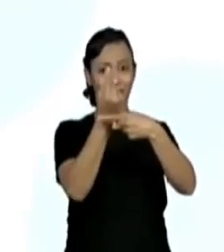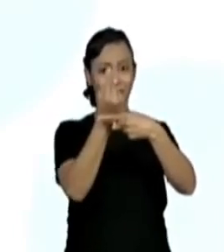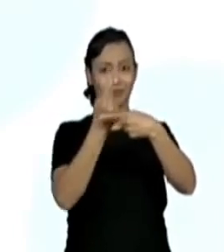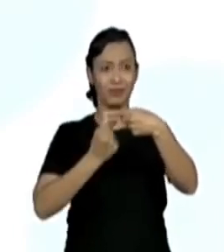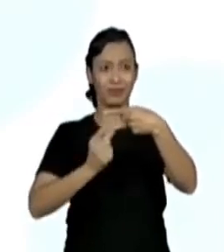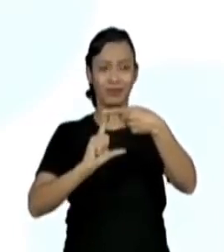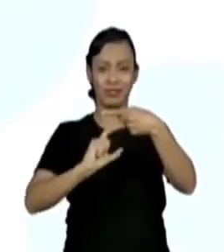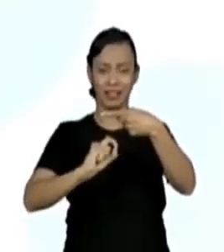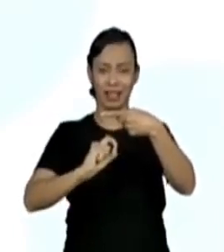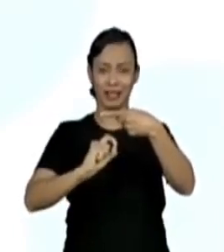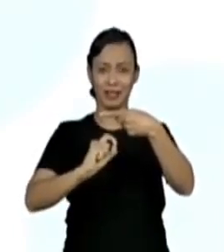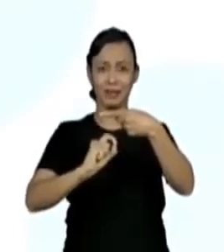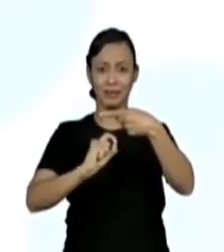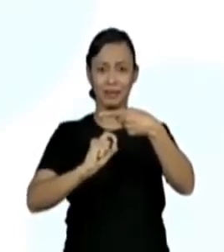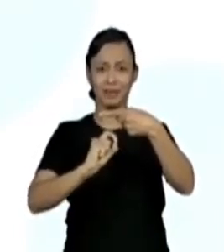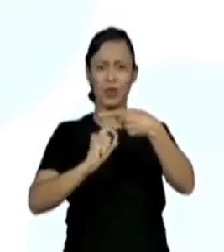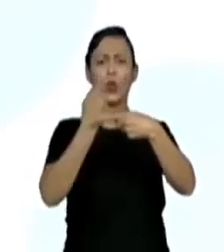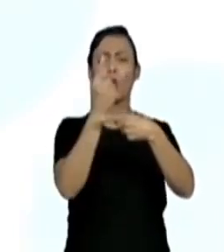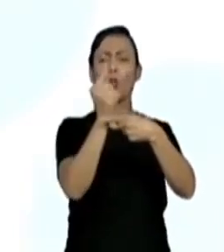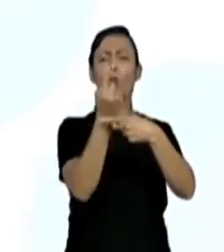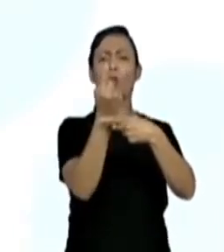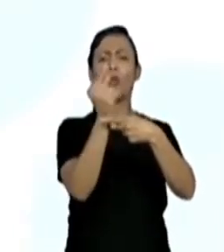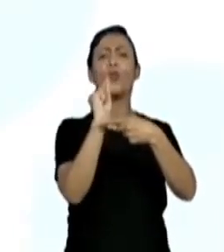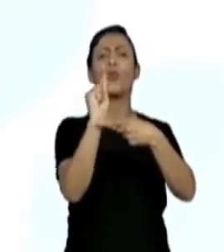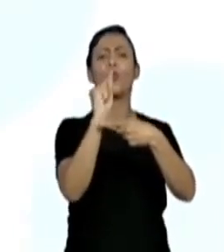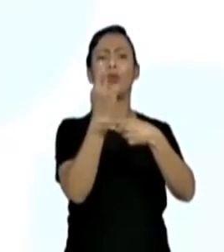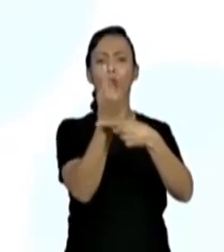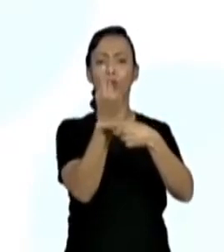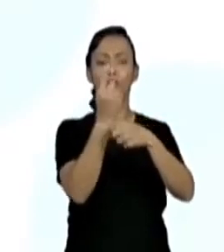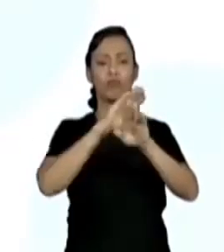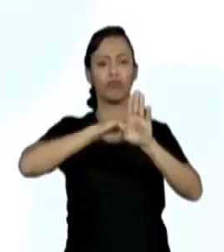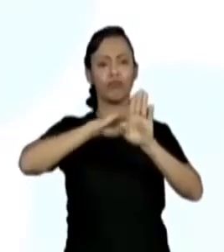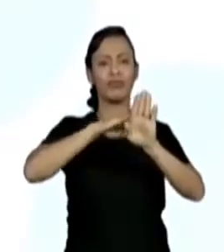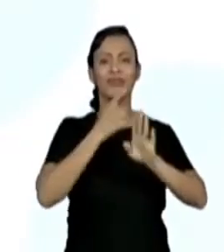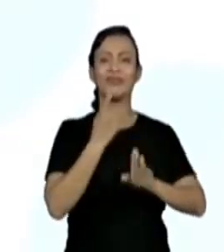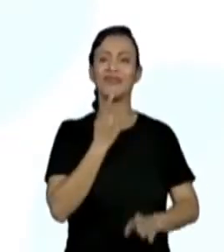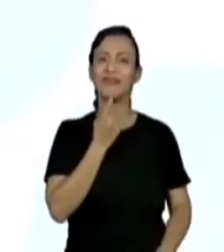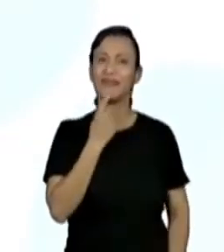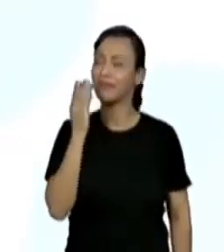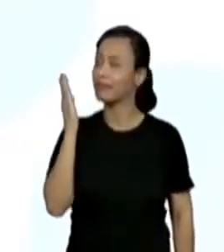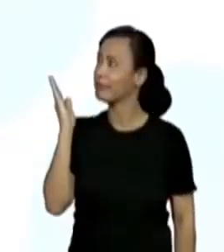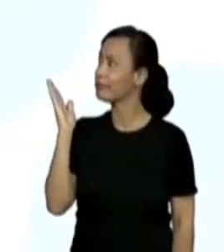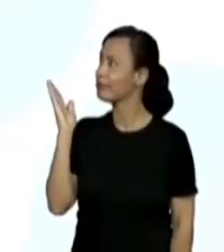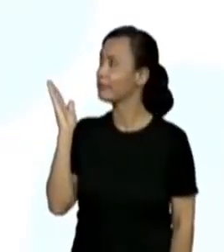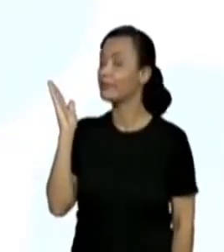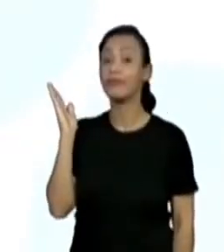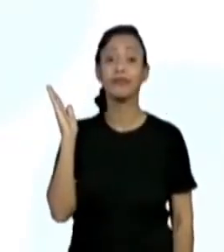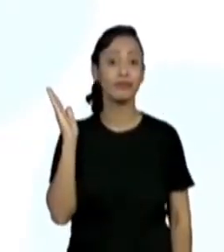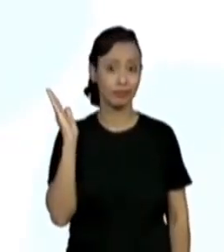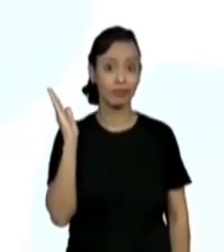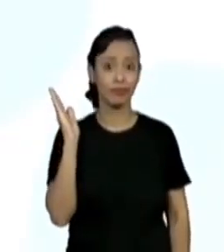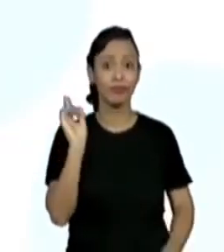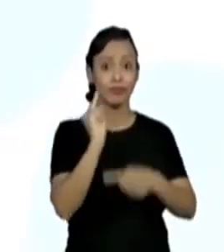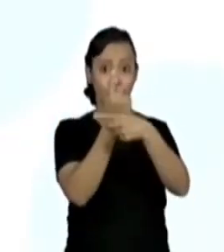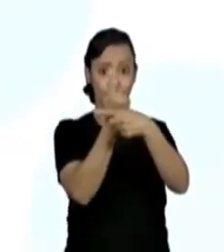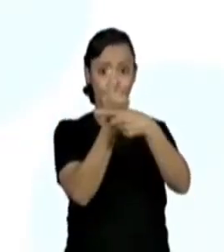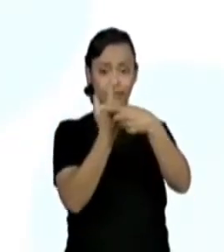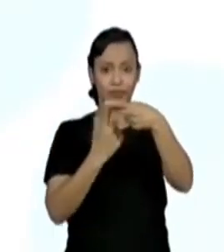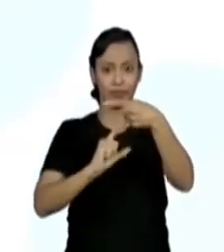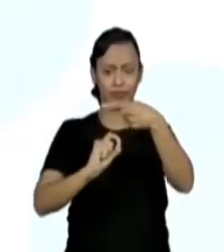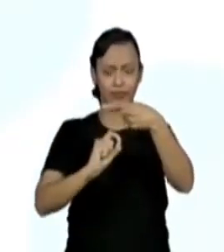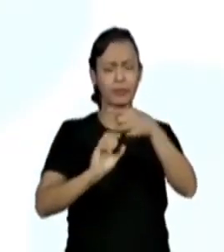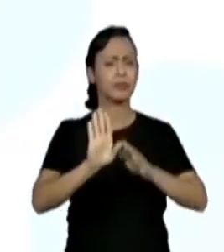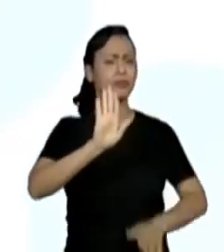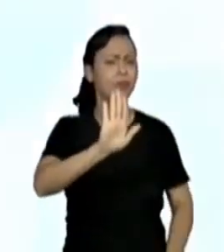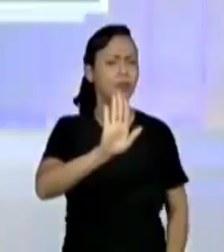10 temos aqui nossa primeira representação ainda sobre essa figura